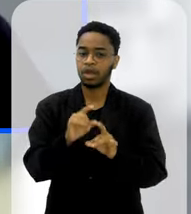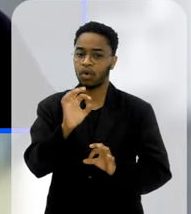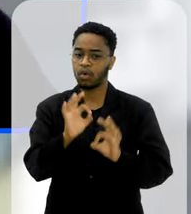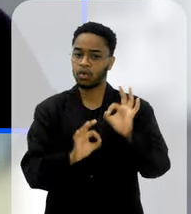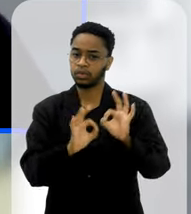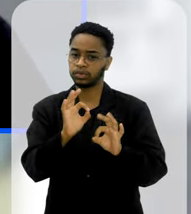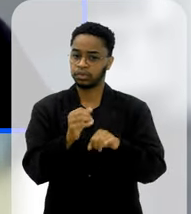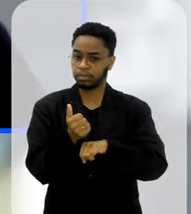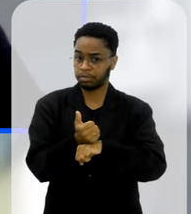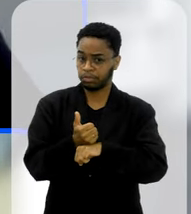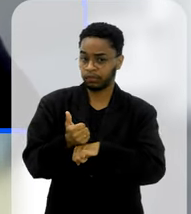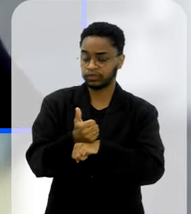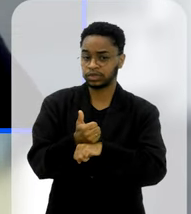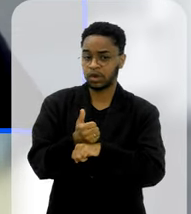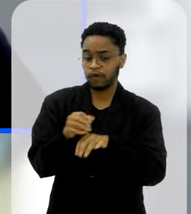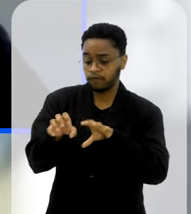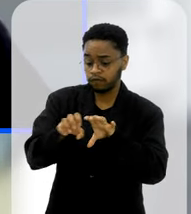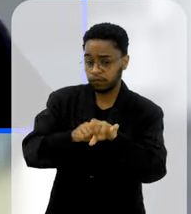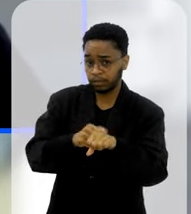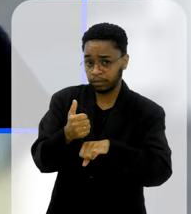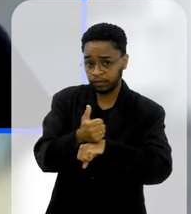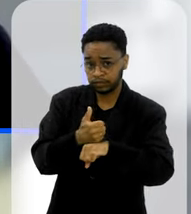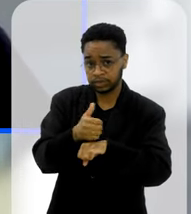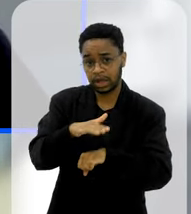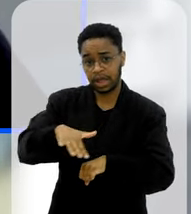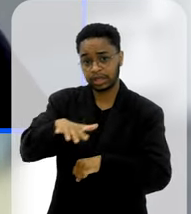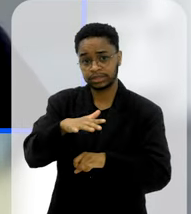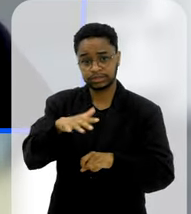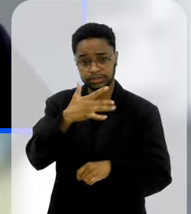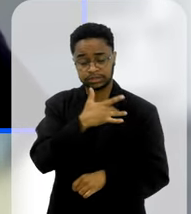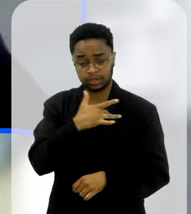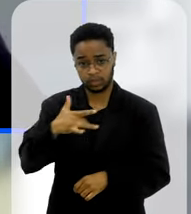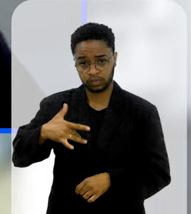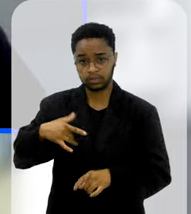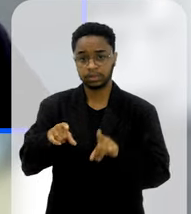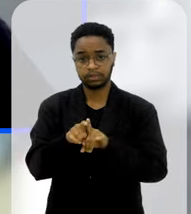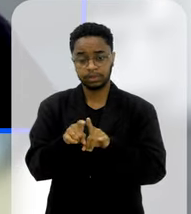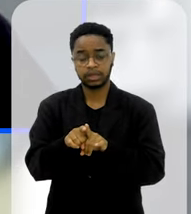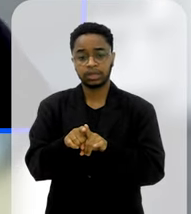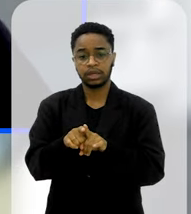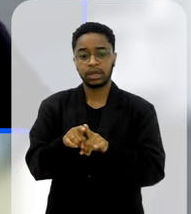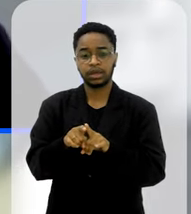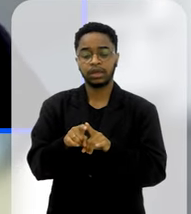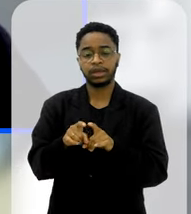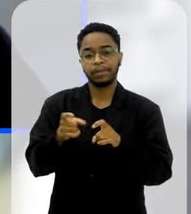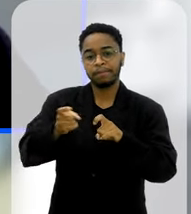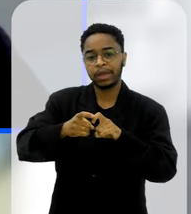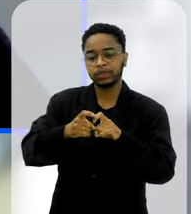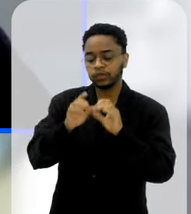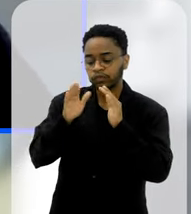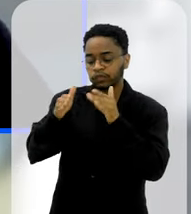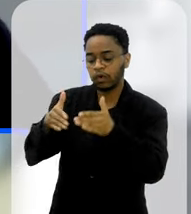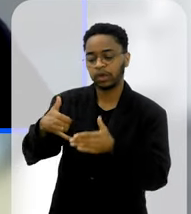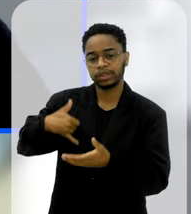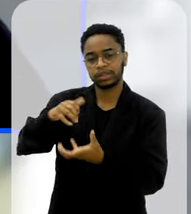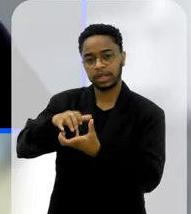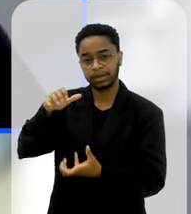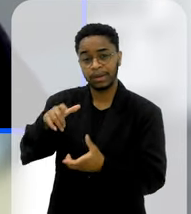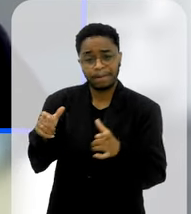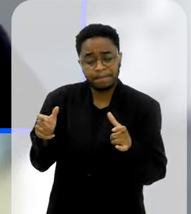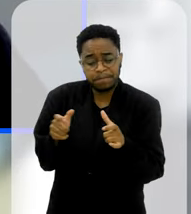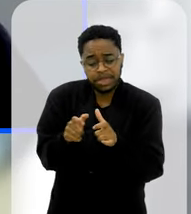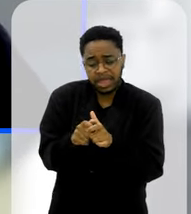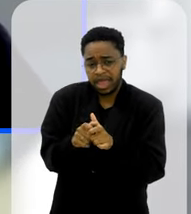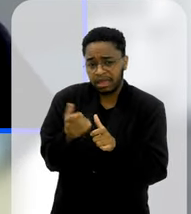A formação, inclusive, de profissionais de saúde da área da geriatria e gerontologia se dava de uma forma muito